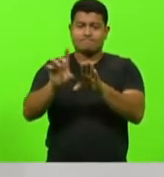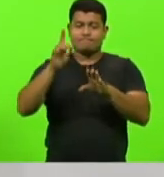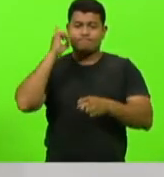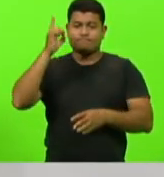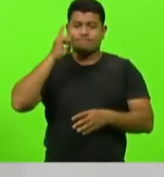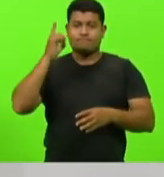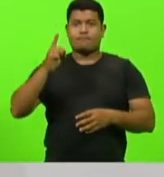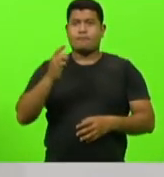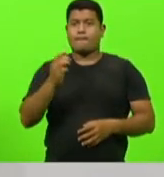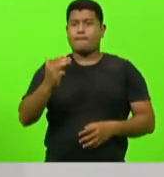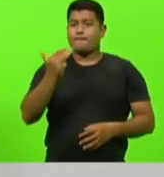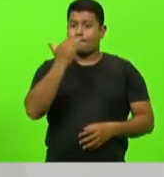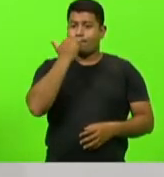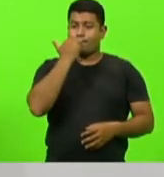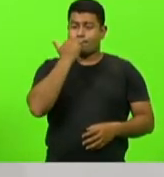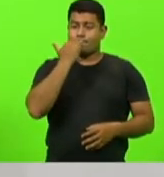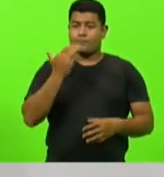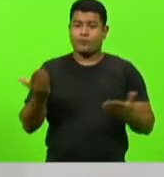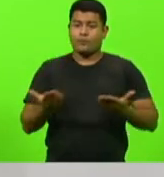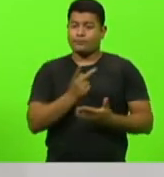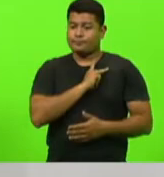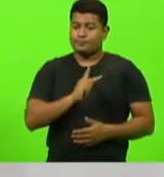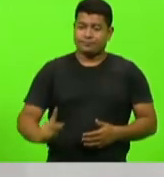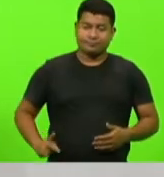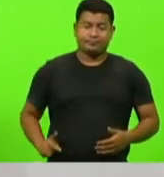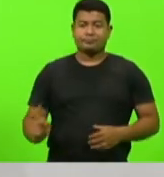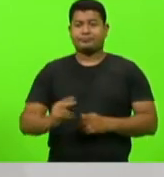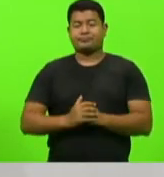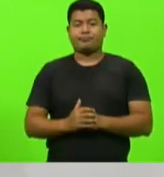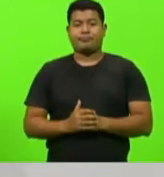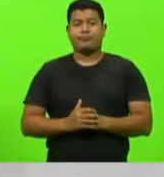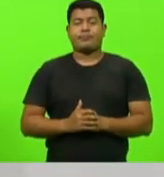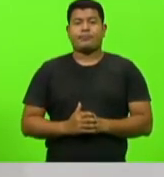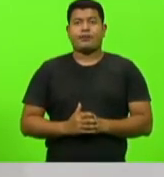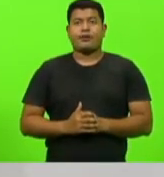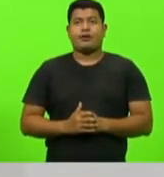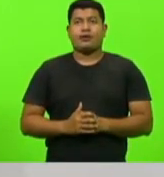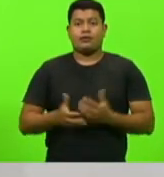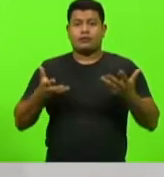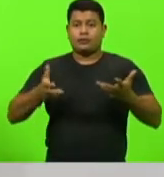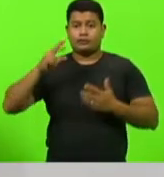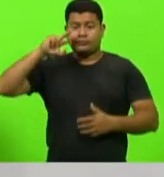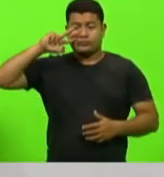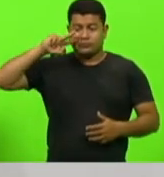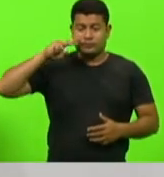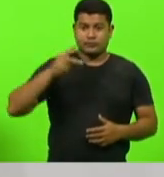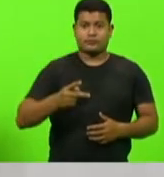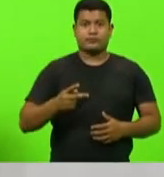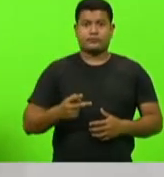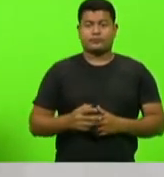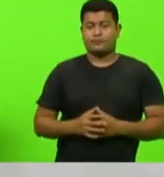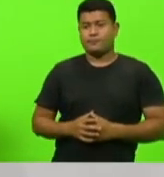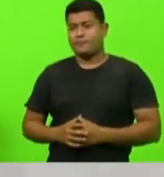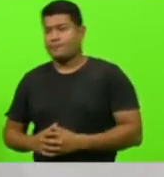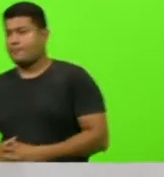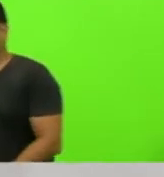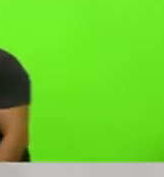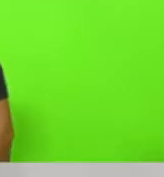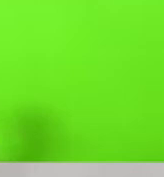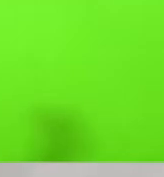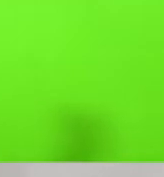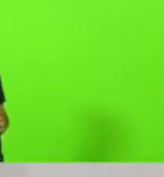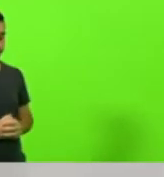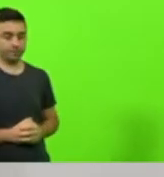Moacir Sopels, nosso presidente, senhores deputados, fazer um reconhecimento que hoje já, nas